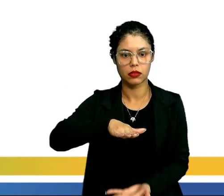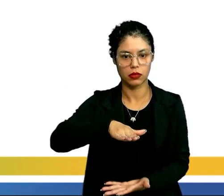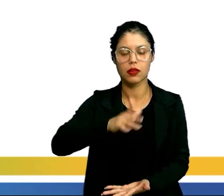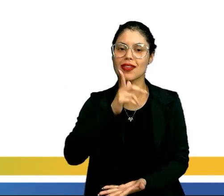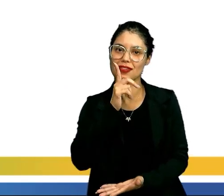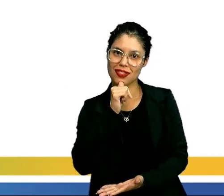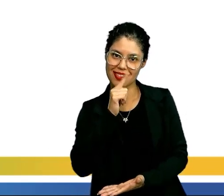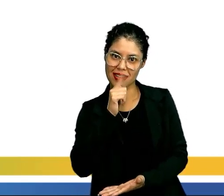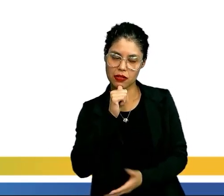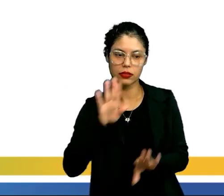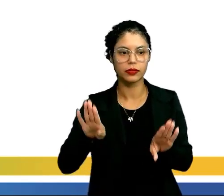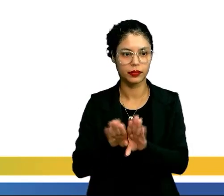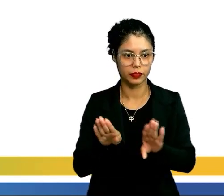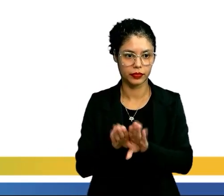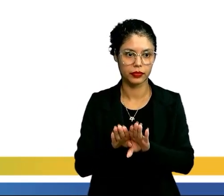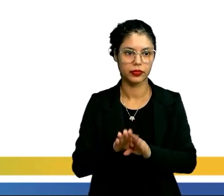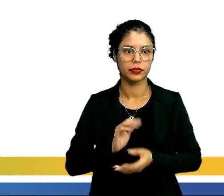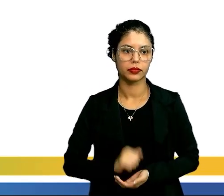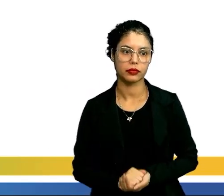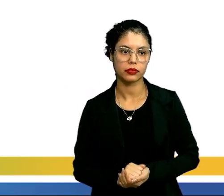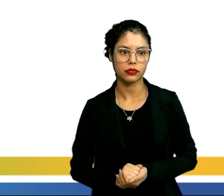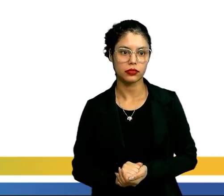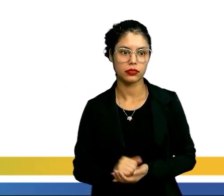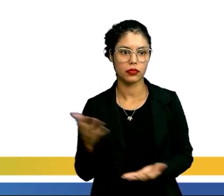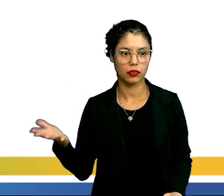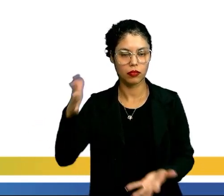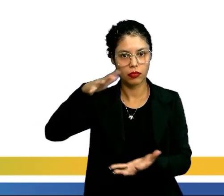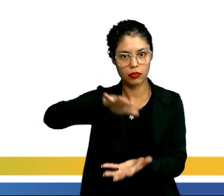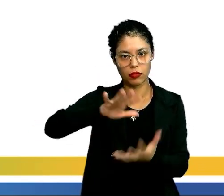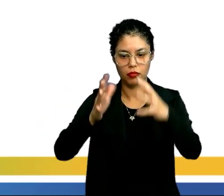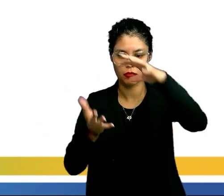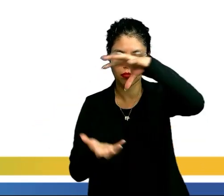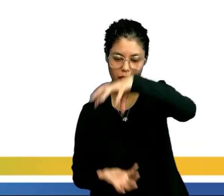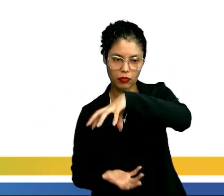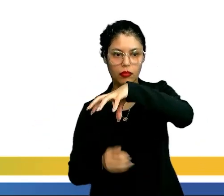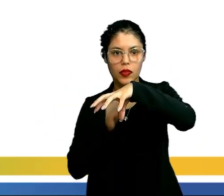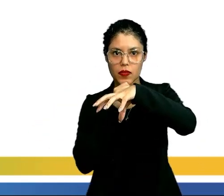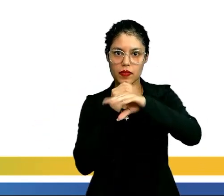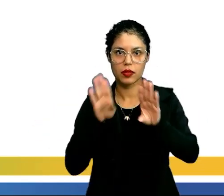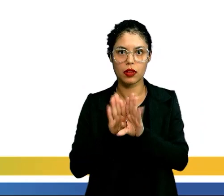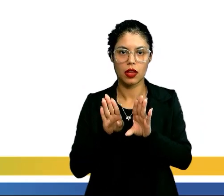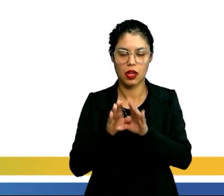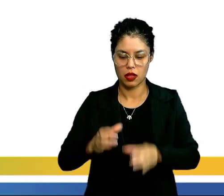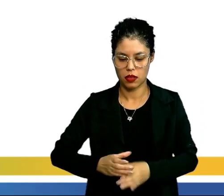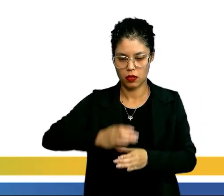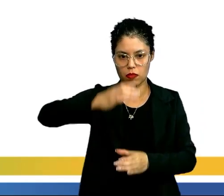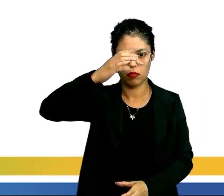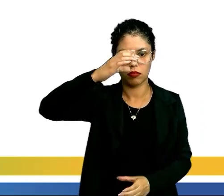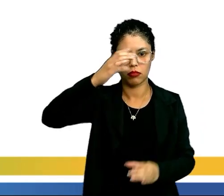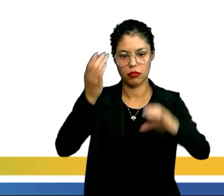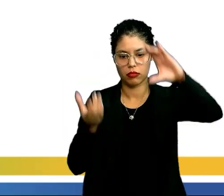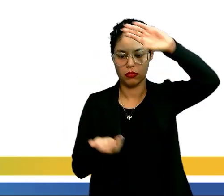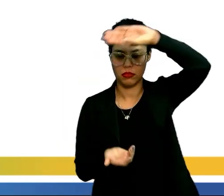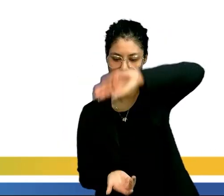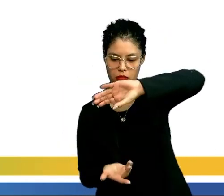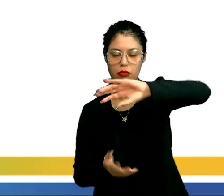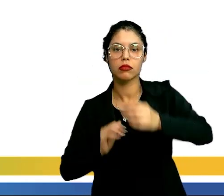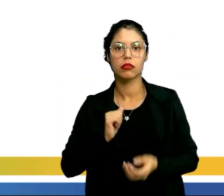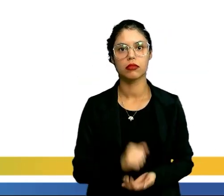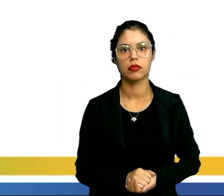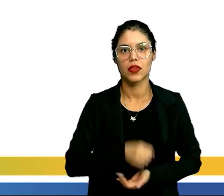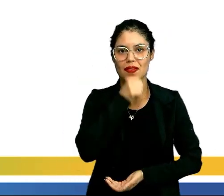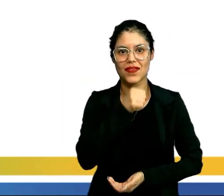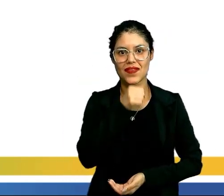d'água e reservatórios. Tampar e virar de cabeça para baixo garrafas e latas velhas. E